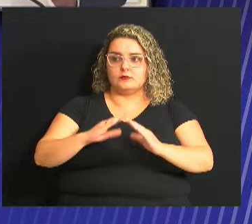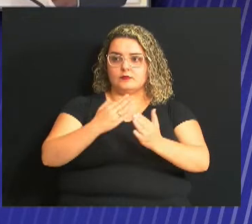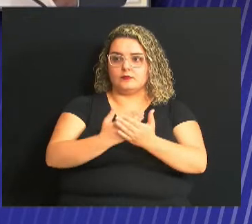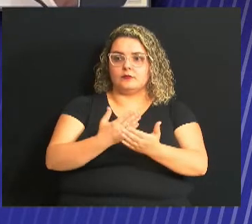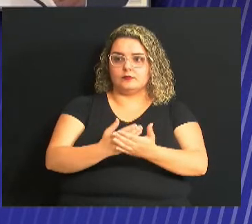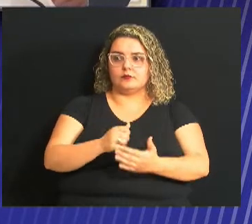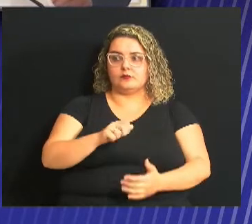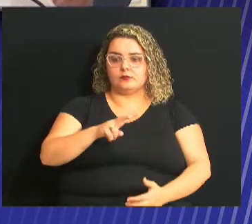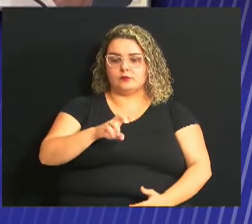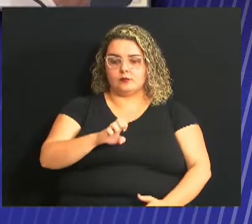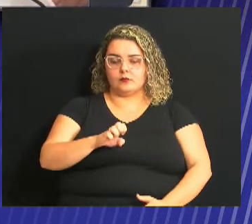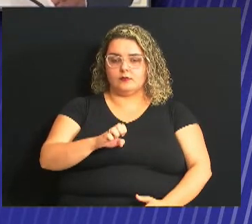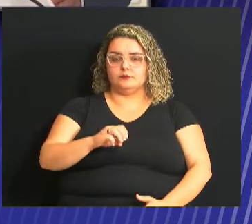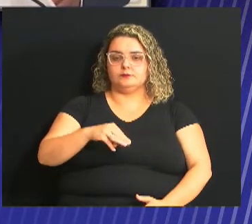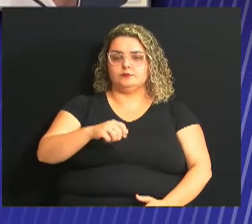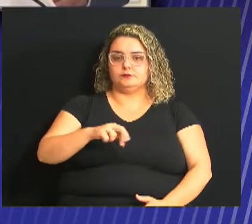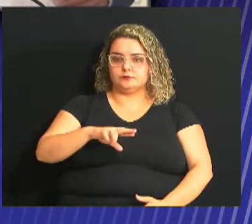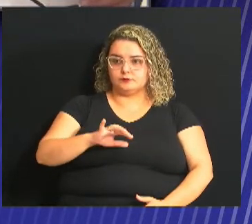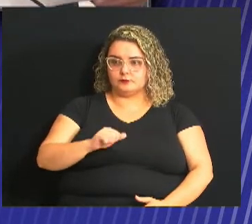Maria de Campinas.